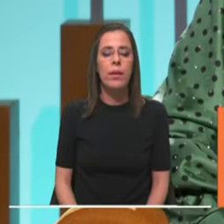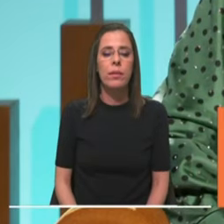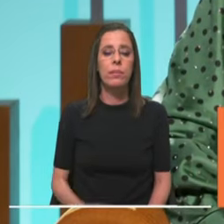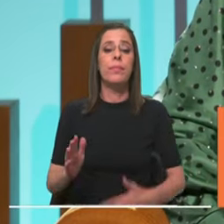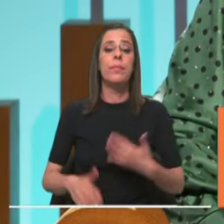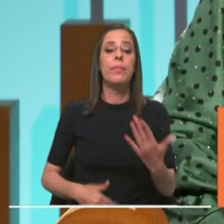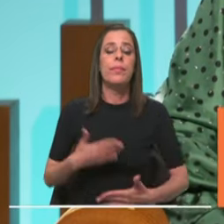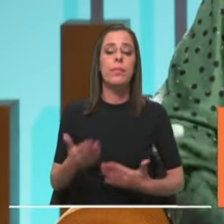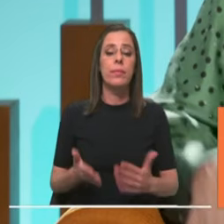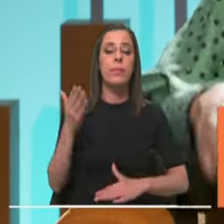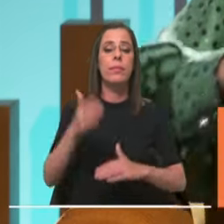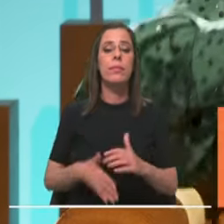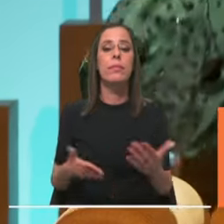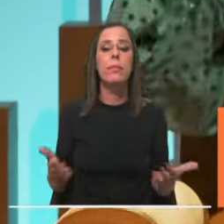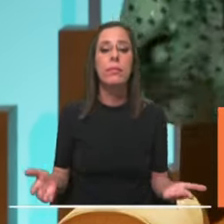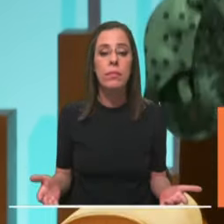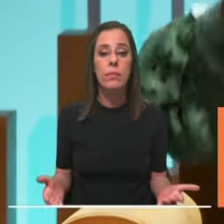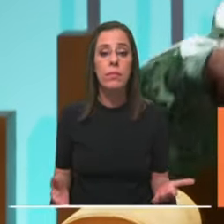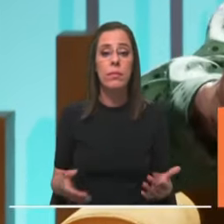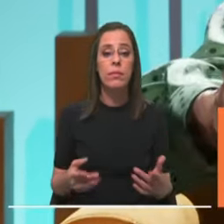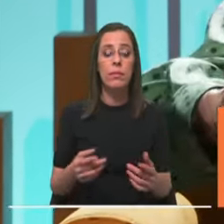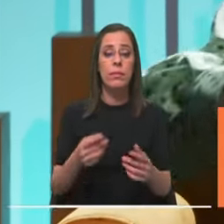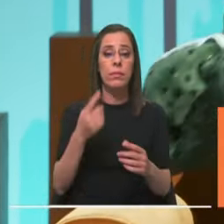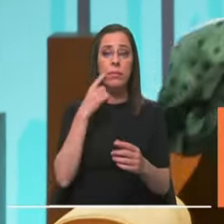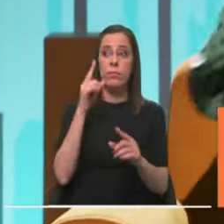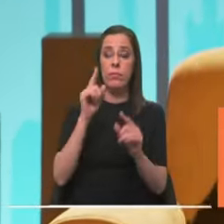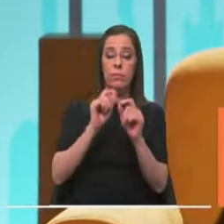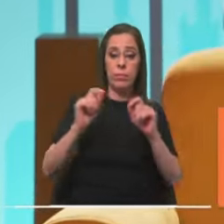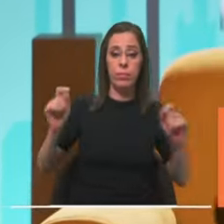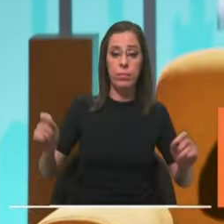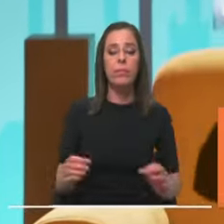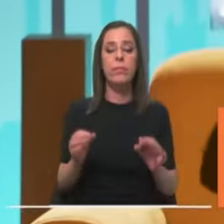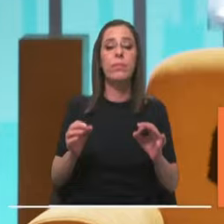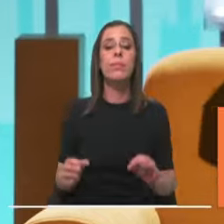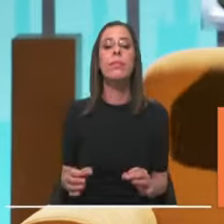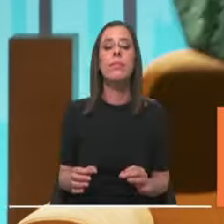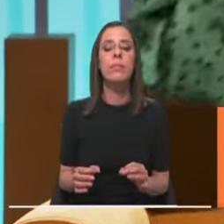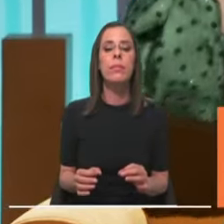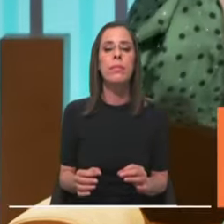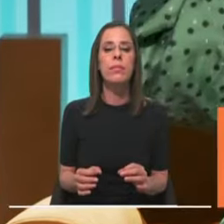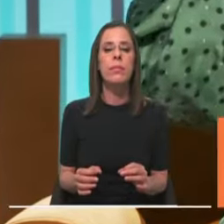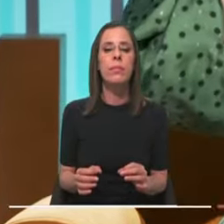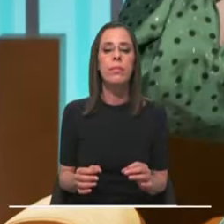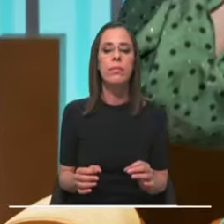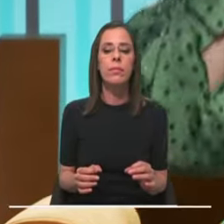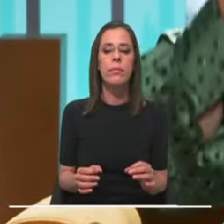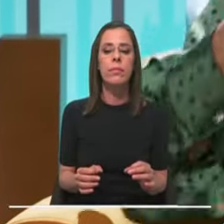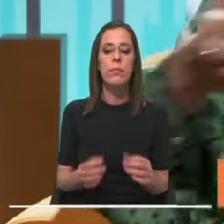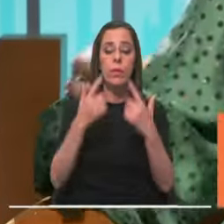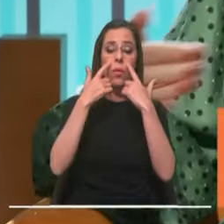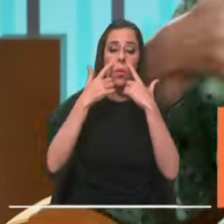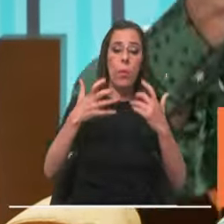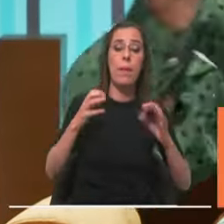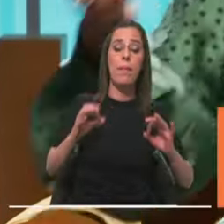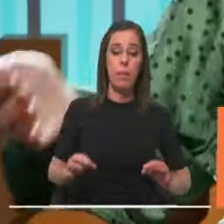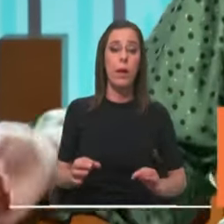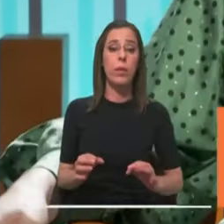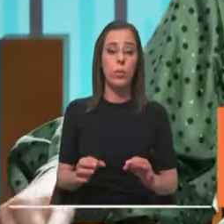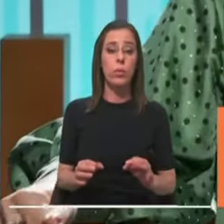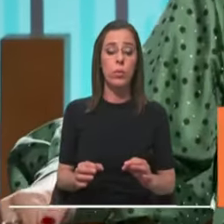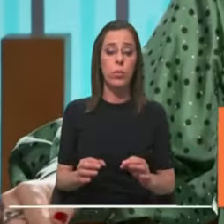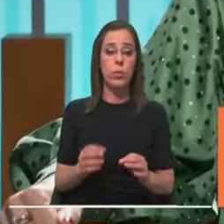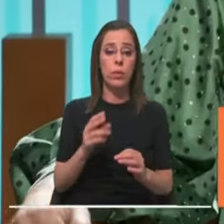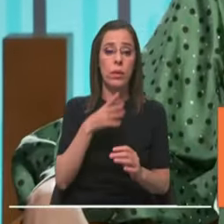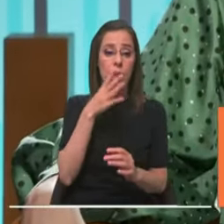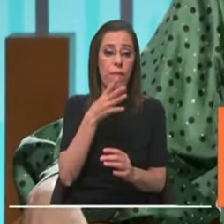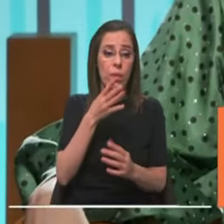E depois, de repente, aparecem aquelas imagens de que efetivamente vem o impacto daquilo que